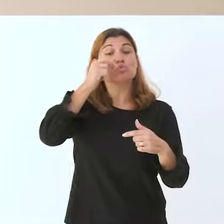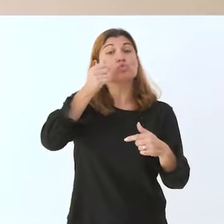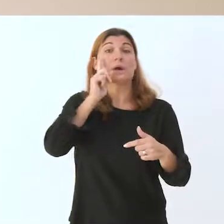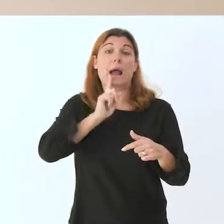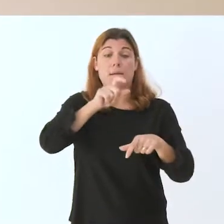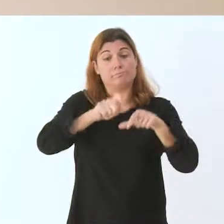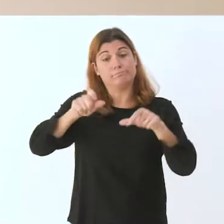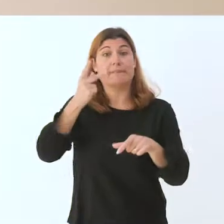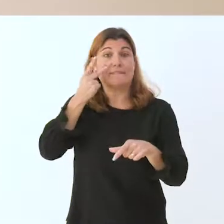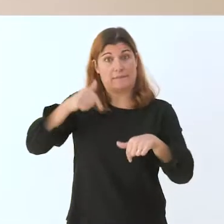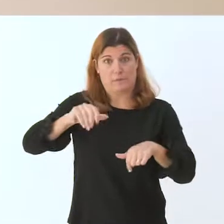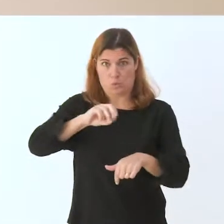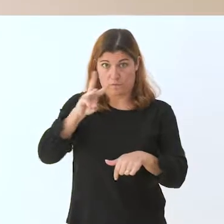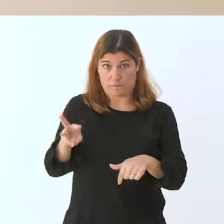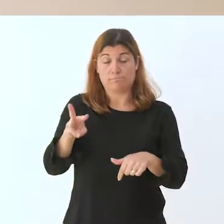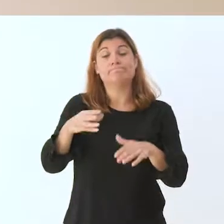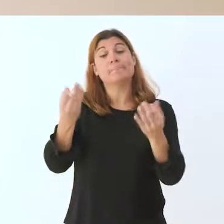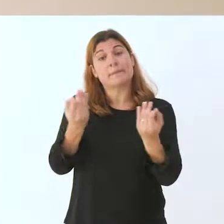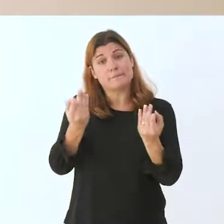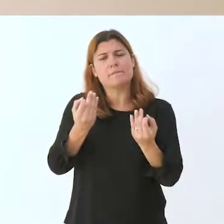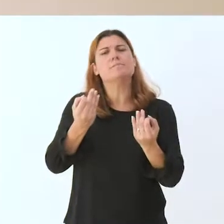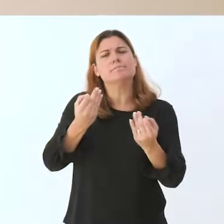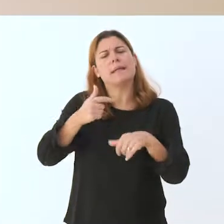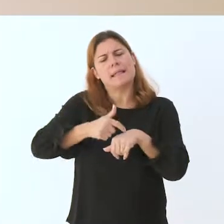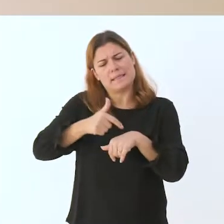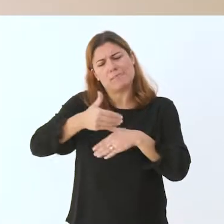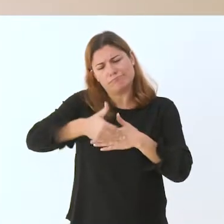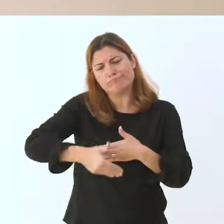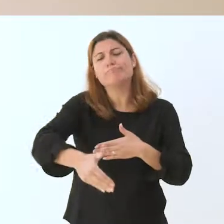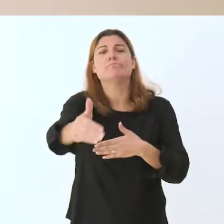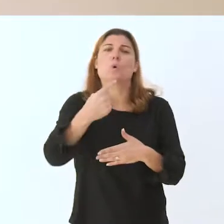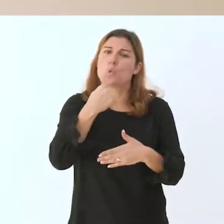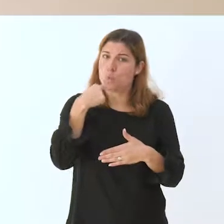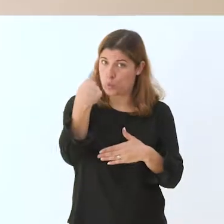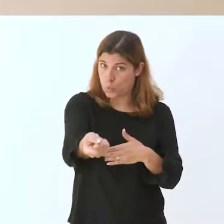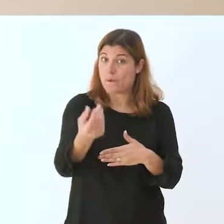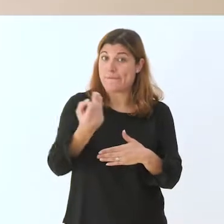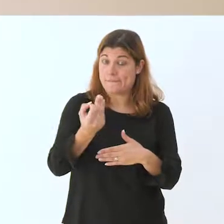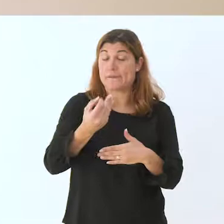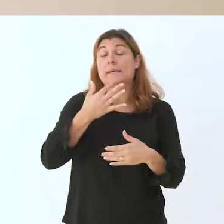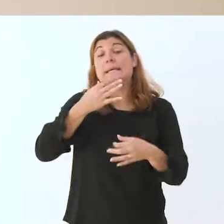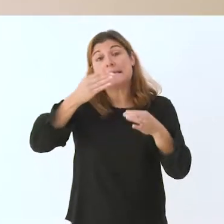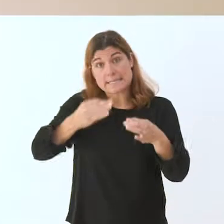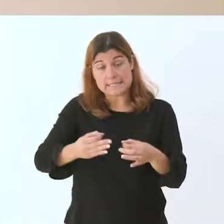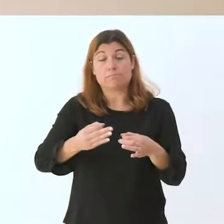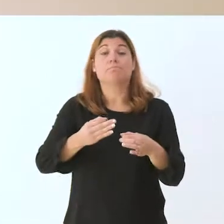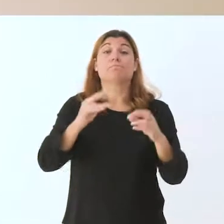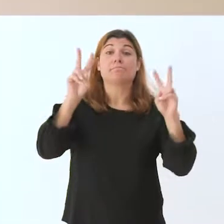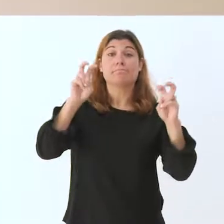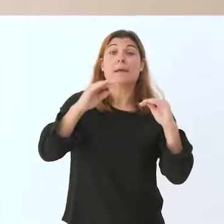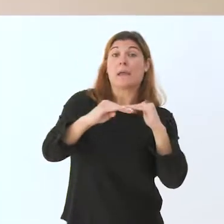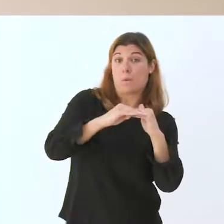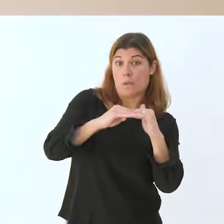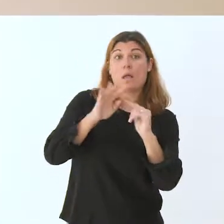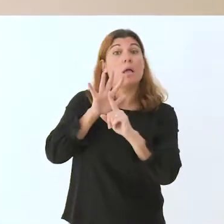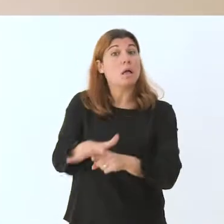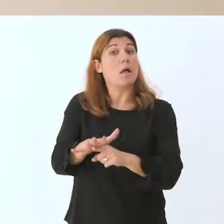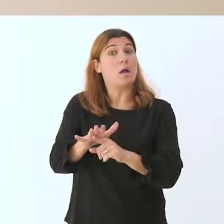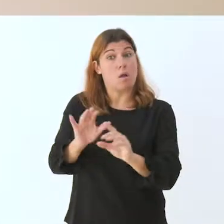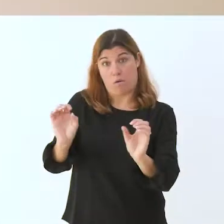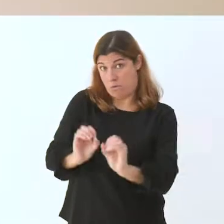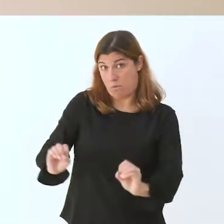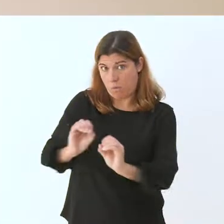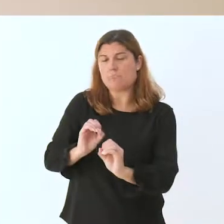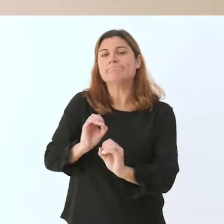munícipes. Porém, é certo que é longo o caminho. É certo de que, quando se fala em igualdade e não